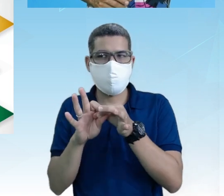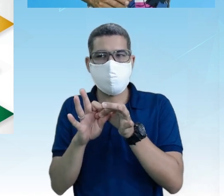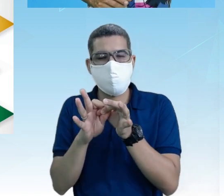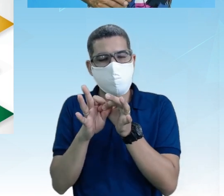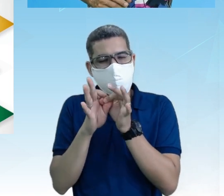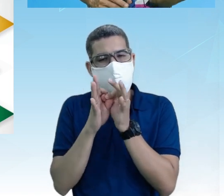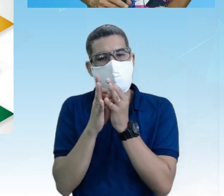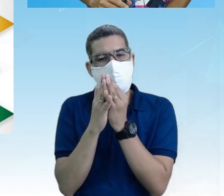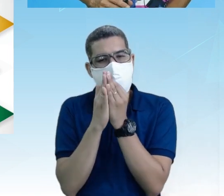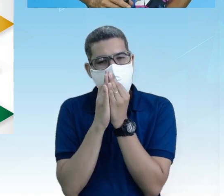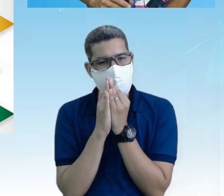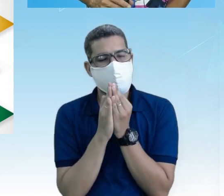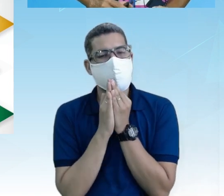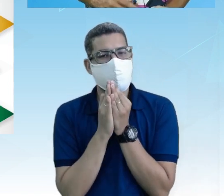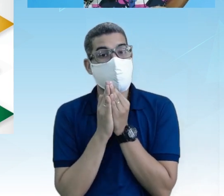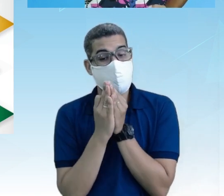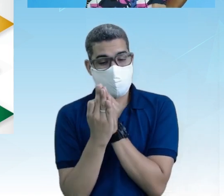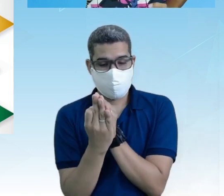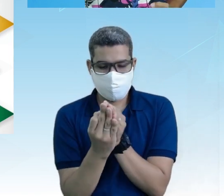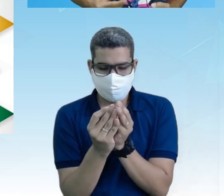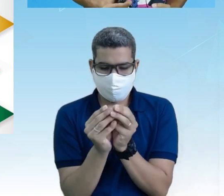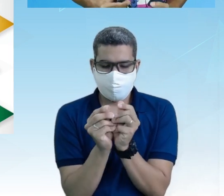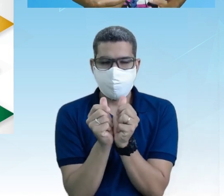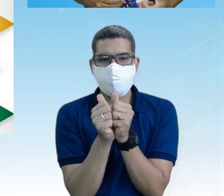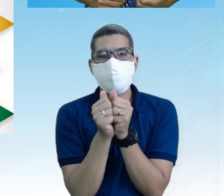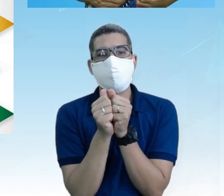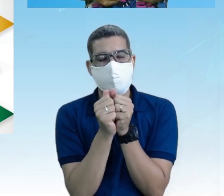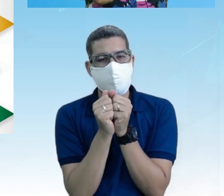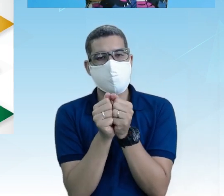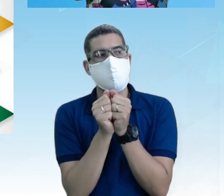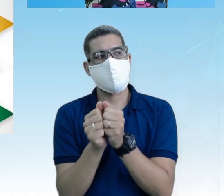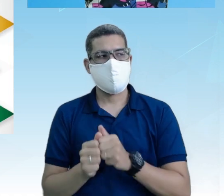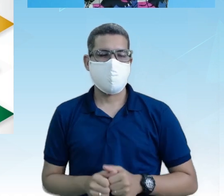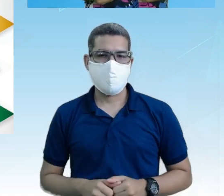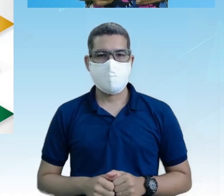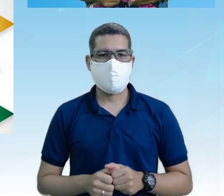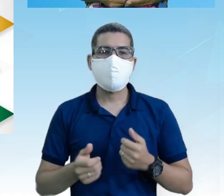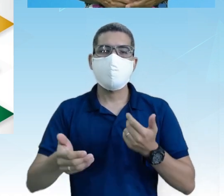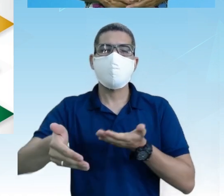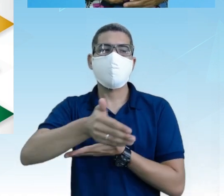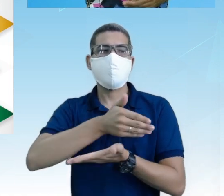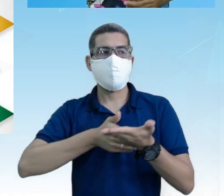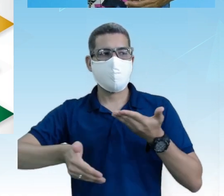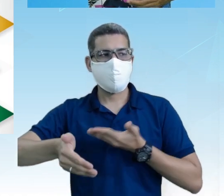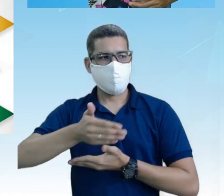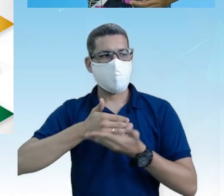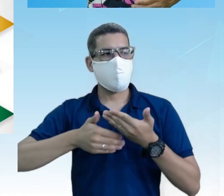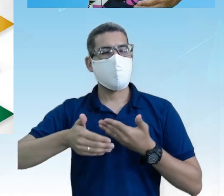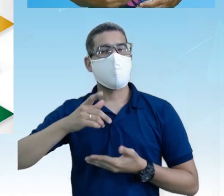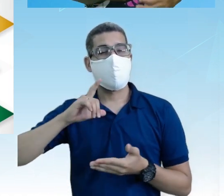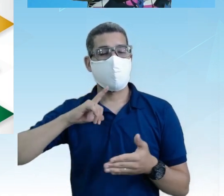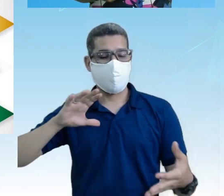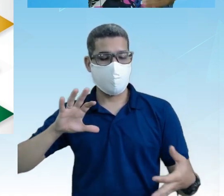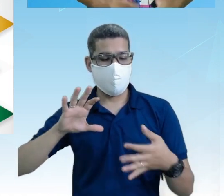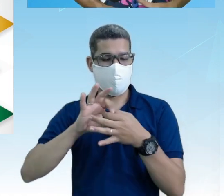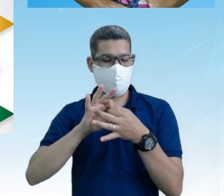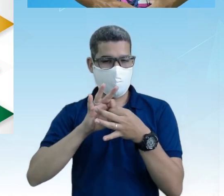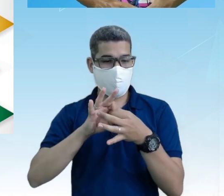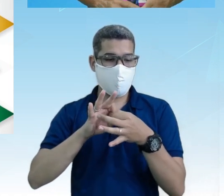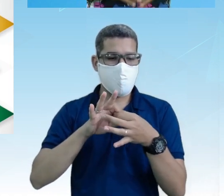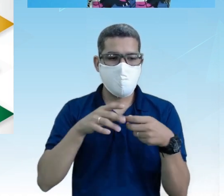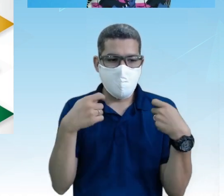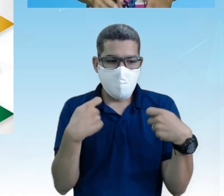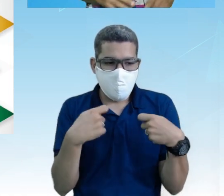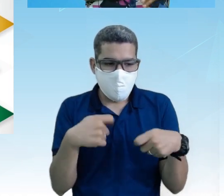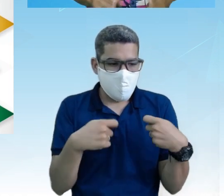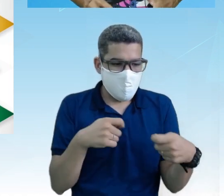encontram intimamente ali, associados. E essa associação irá criar um vínculo de dependência. Se